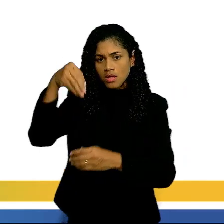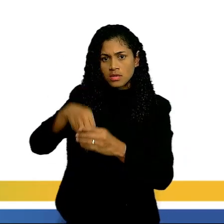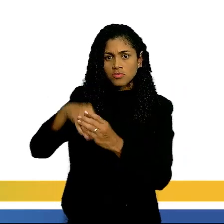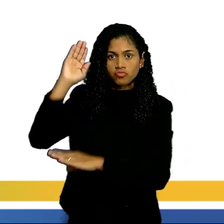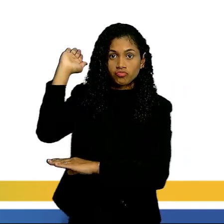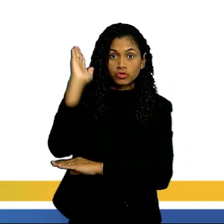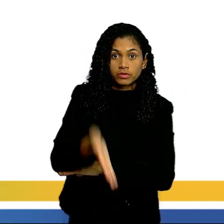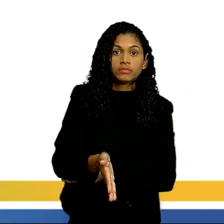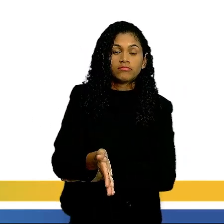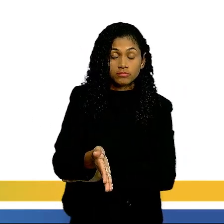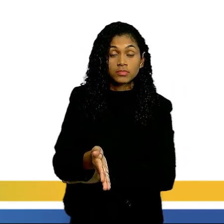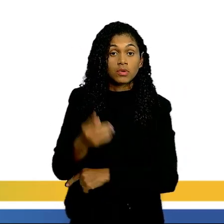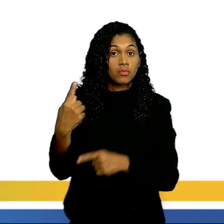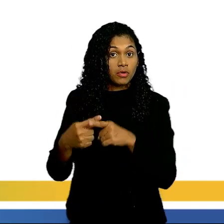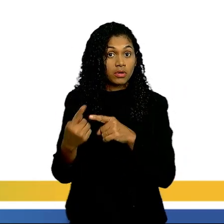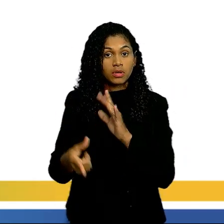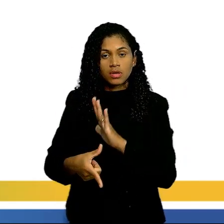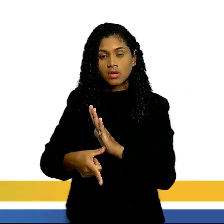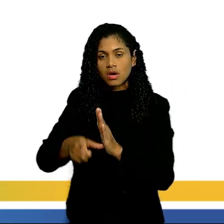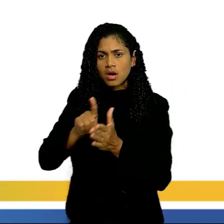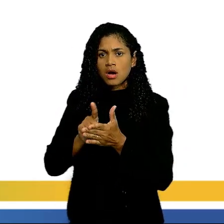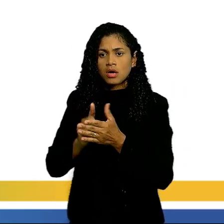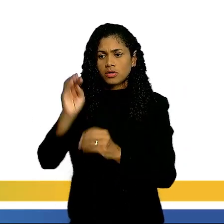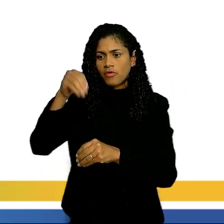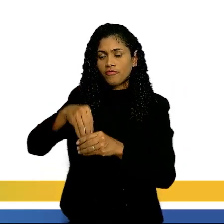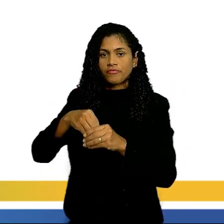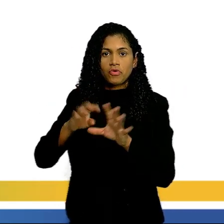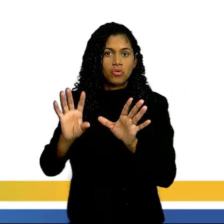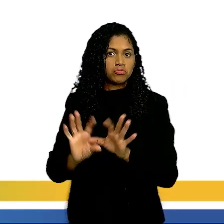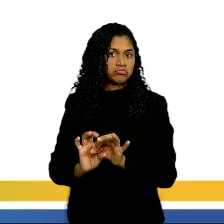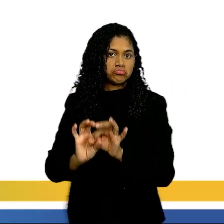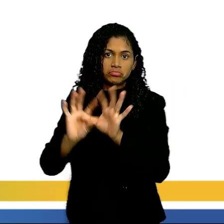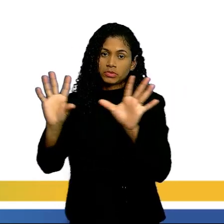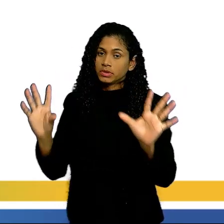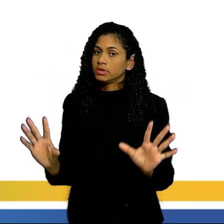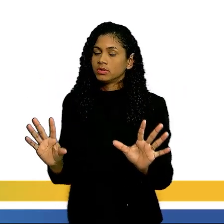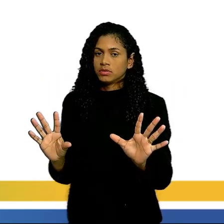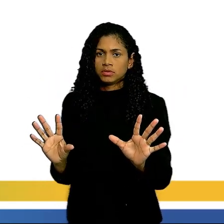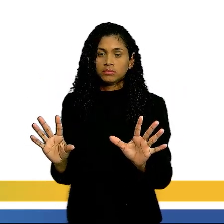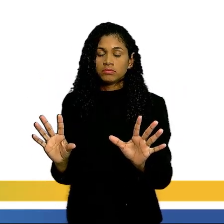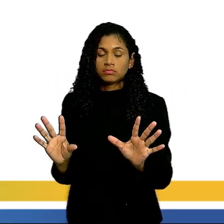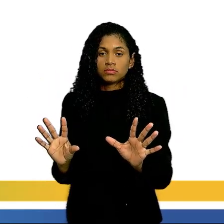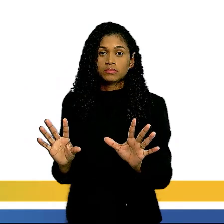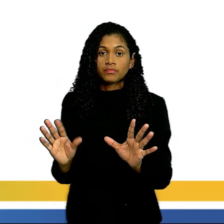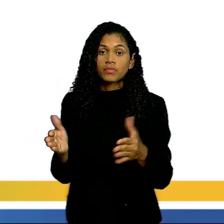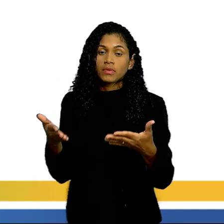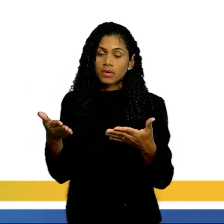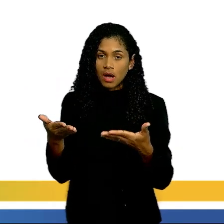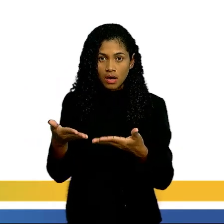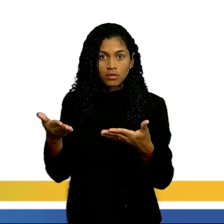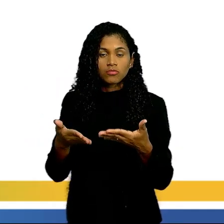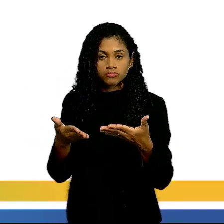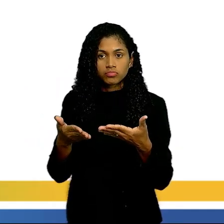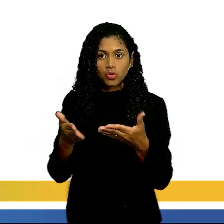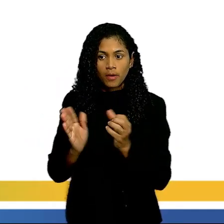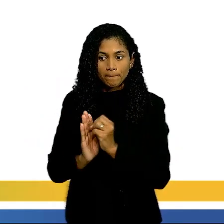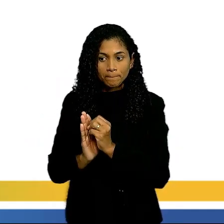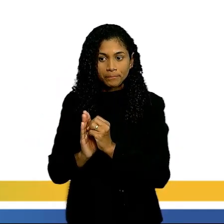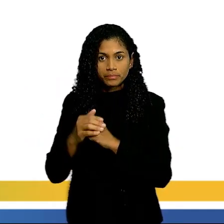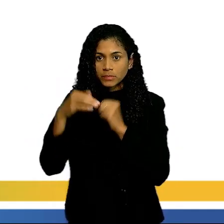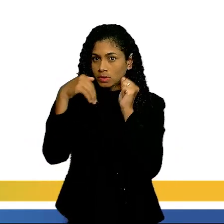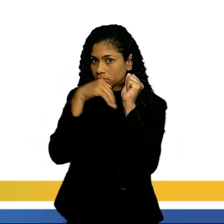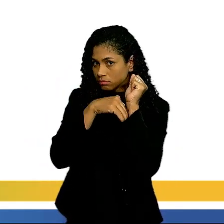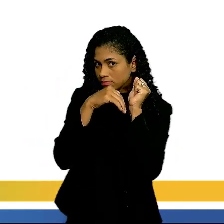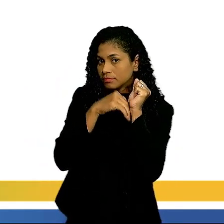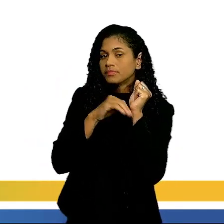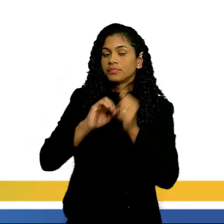eleições elas eram com voto aberto, né? Não era secreto, e indiretas. Vai trazer a grande